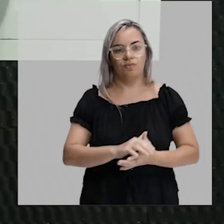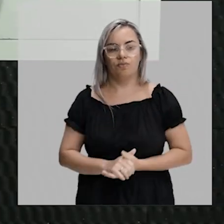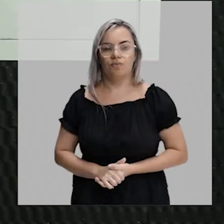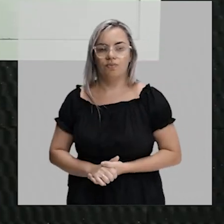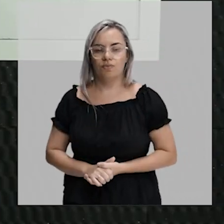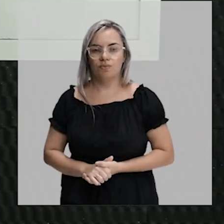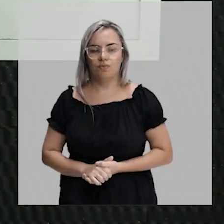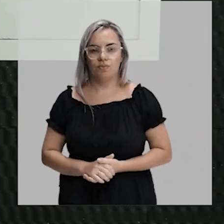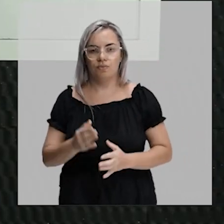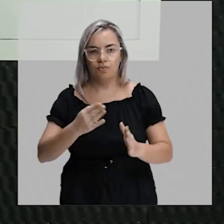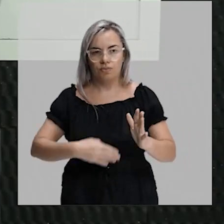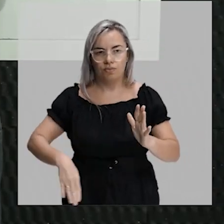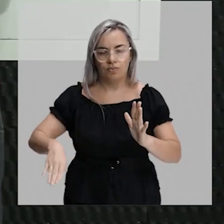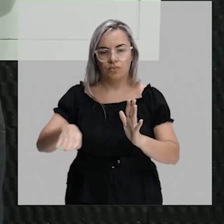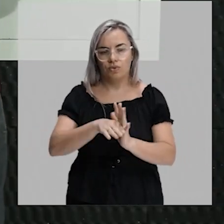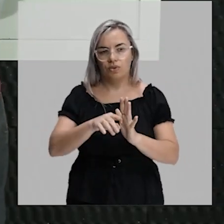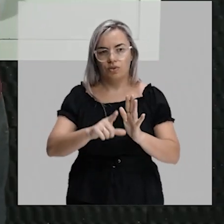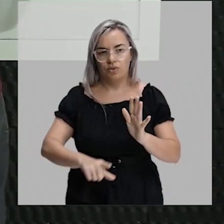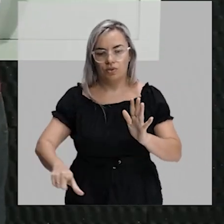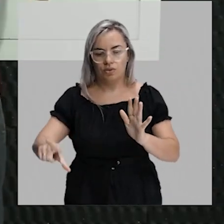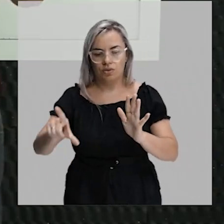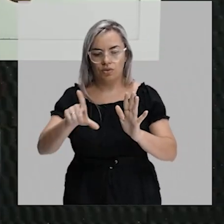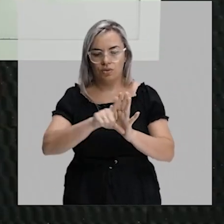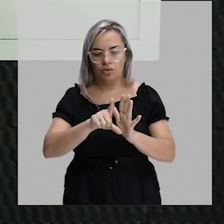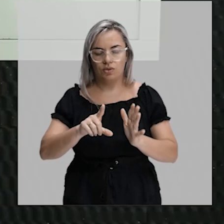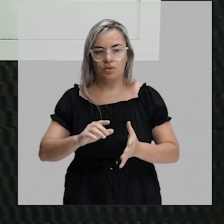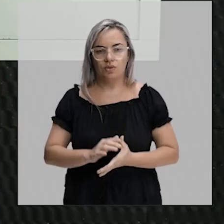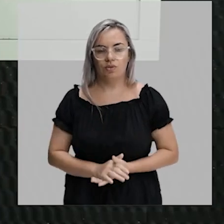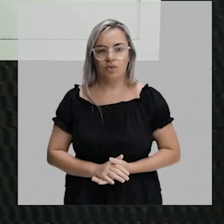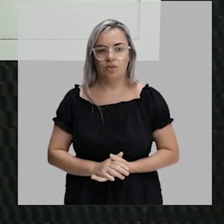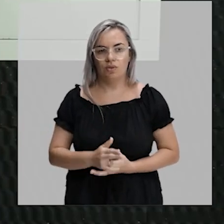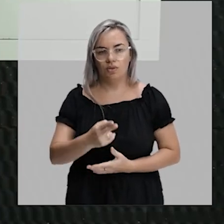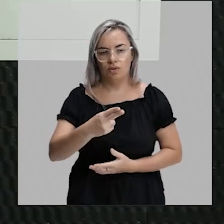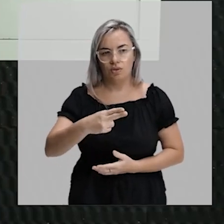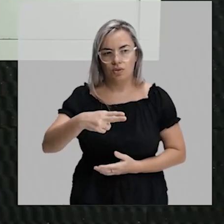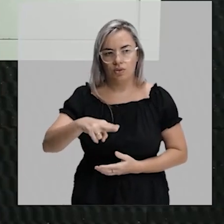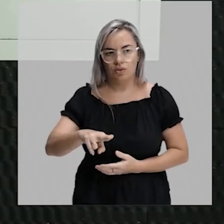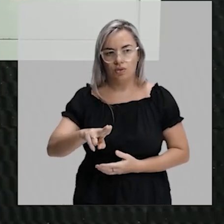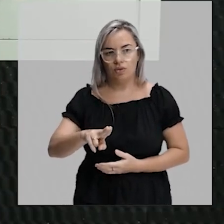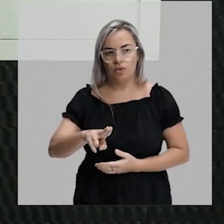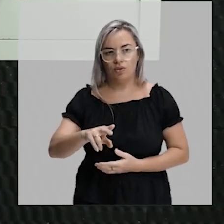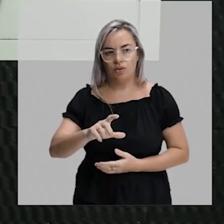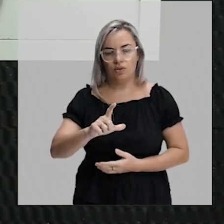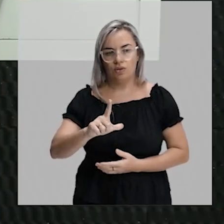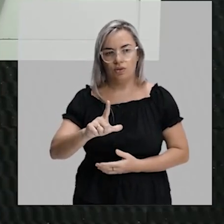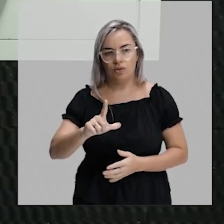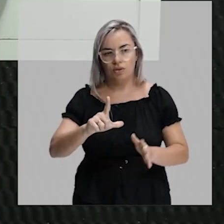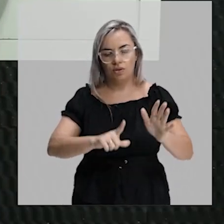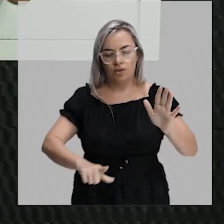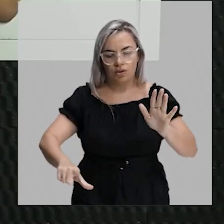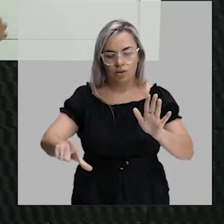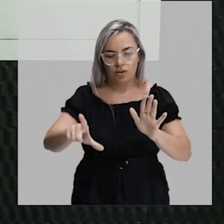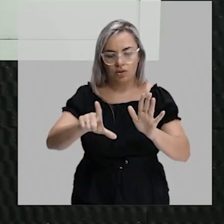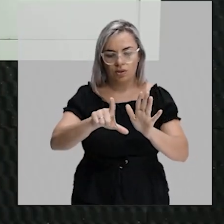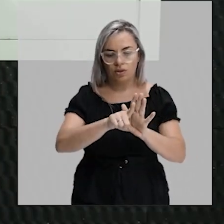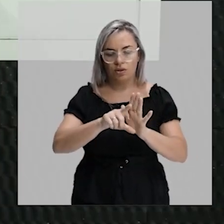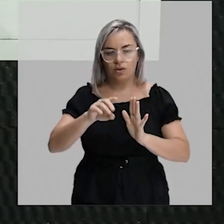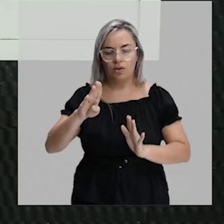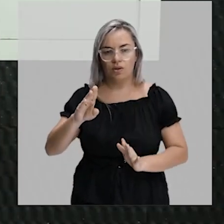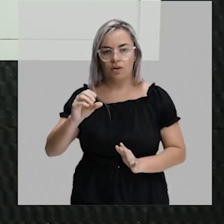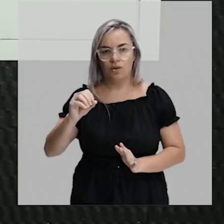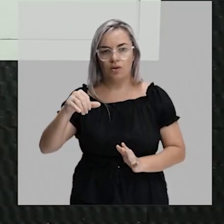Então nós chegamos aqui nessa leizinha, né? Que nós chamamos de lei de Boyle. Né? Lei